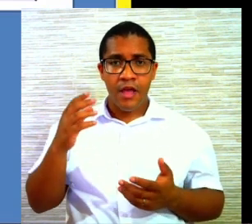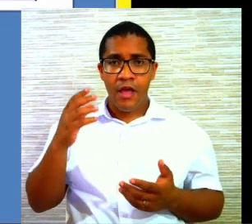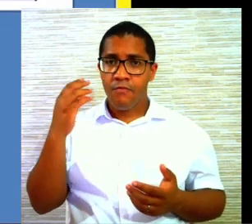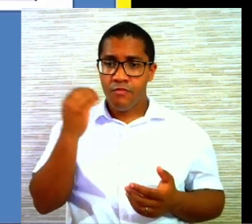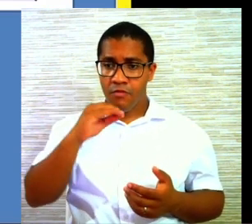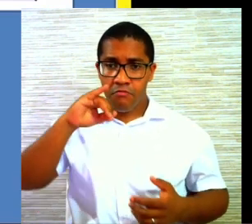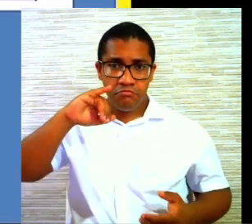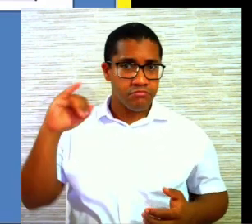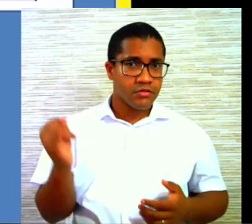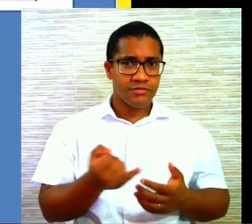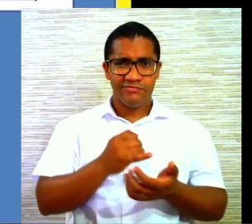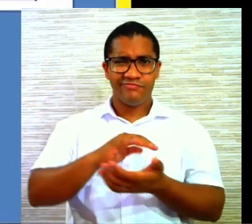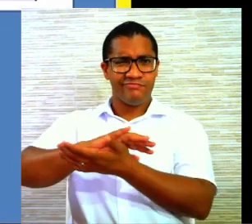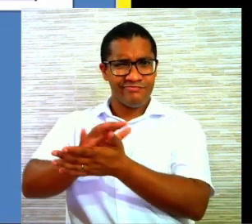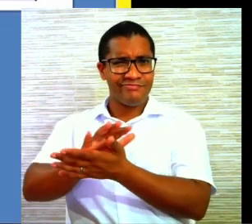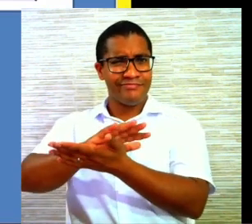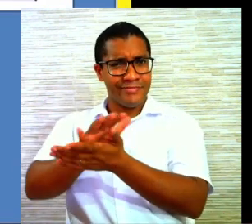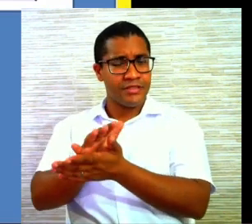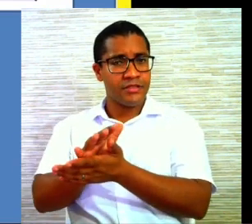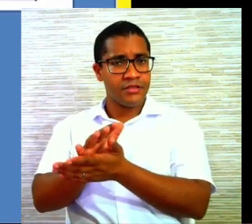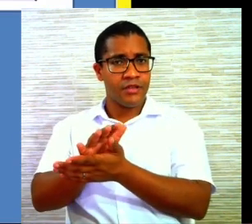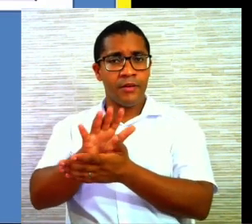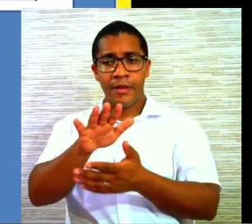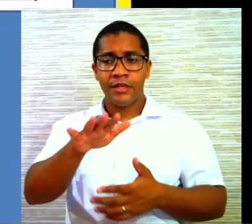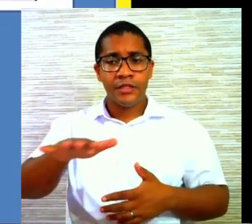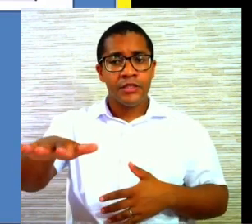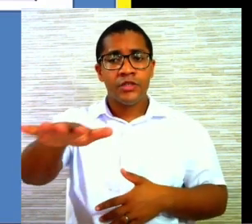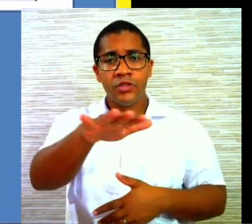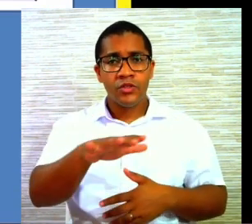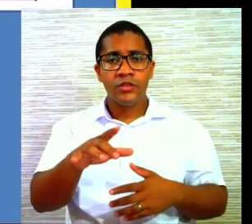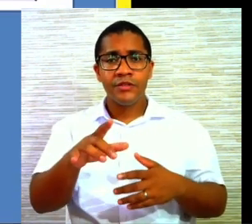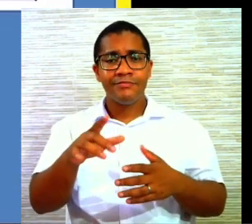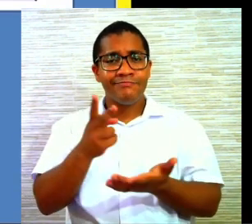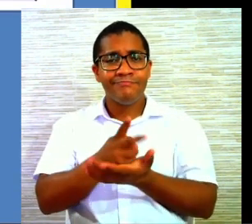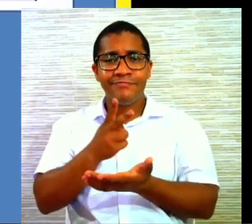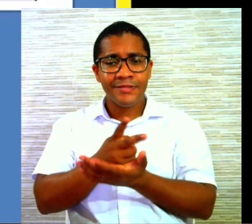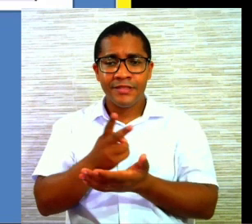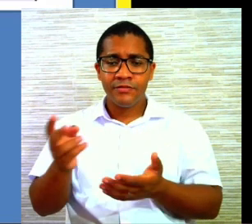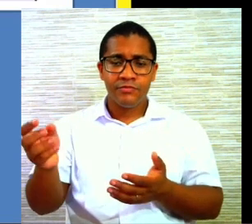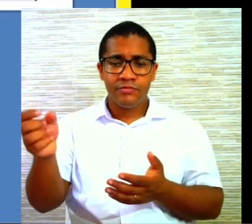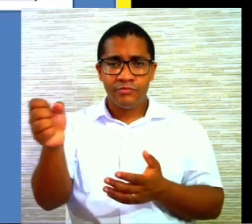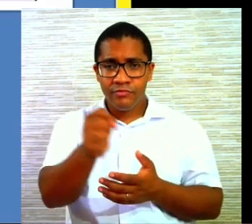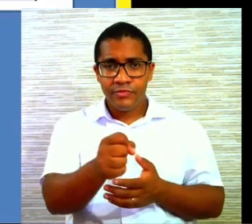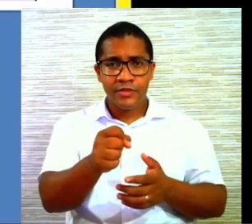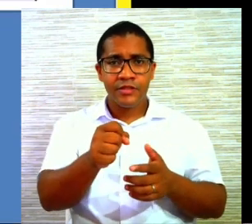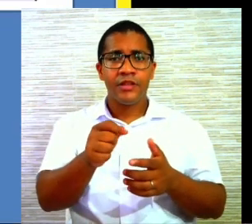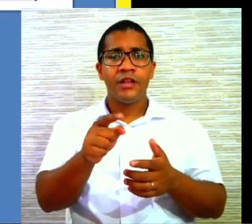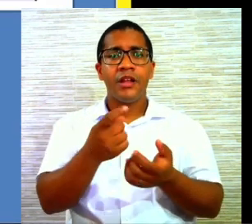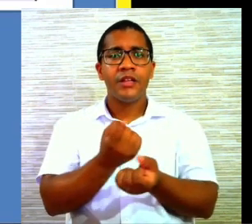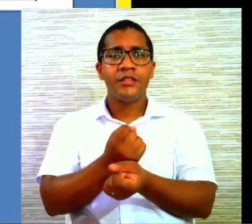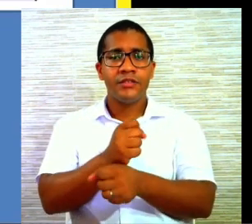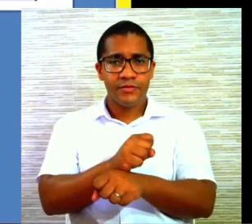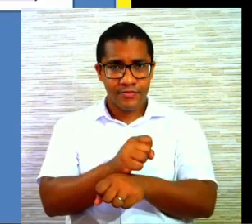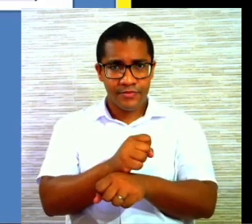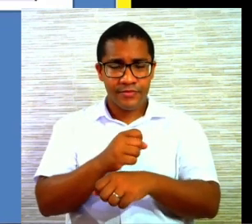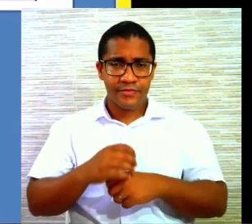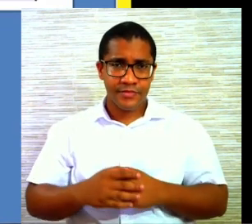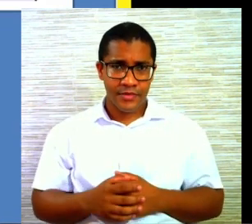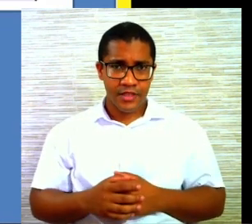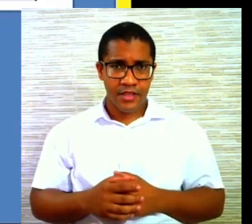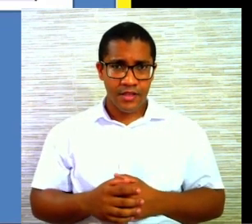subordinação, e outros indivíduos sendo continuamente reintroduzidos dentro desta